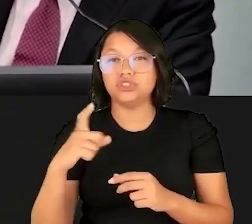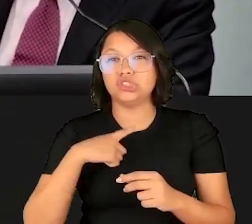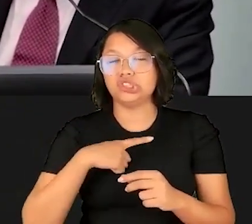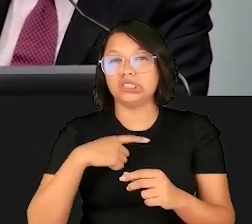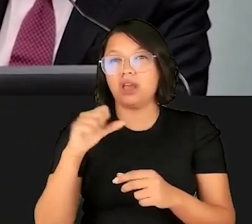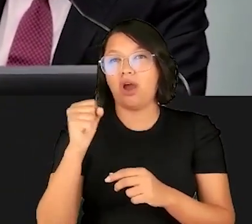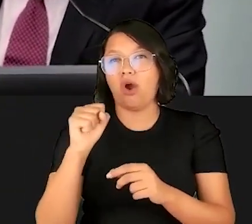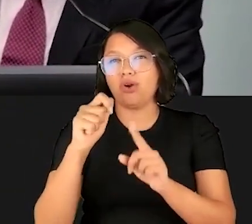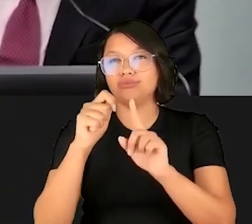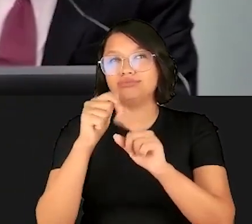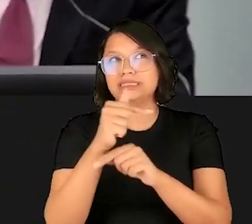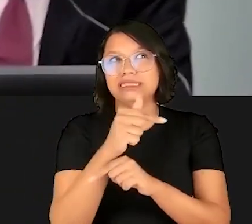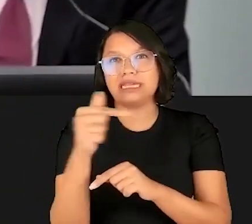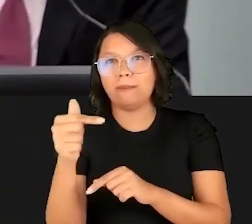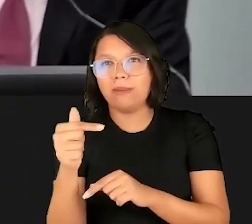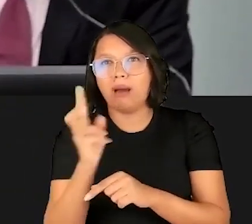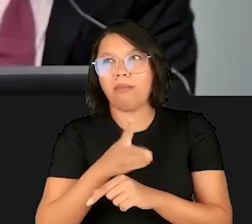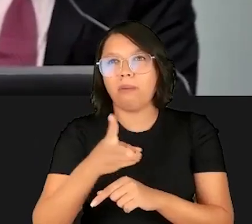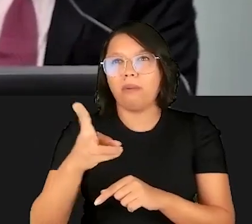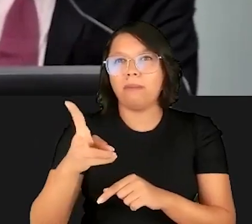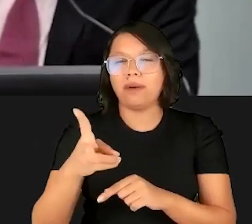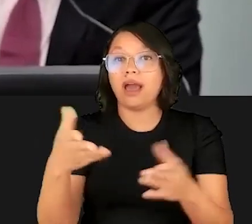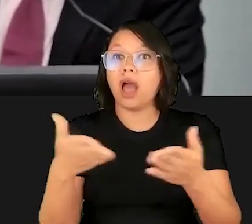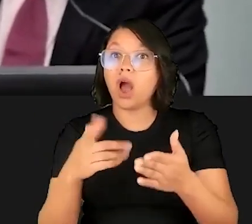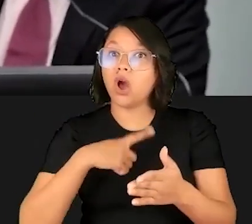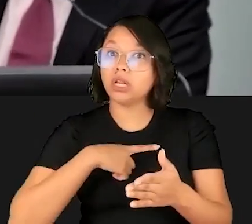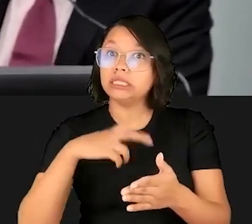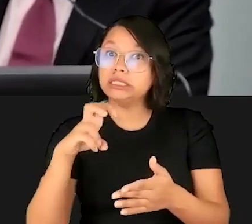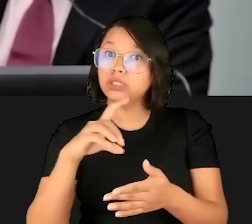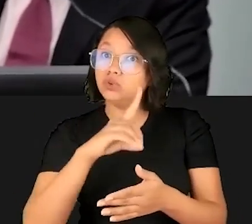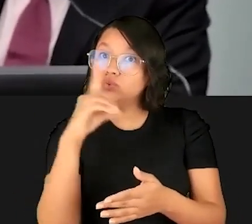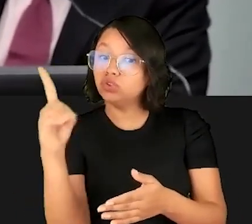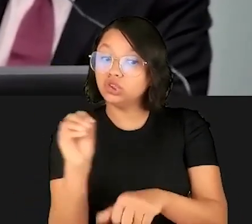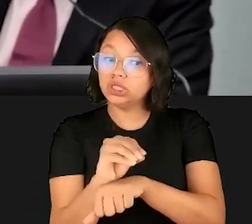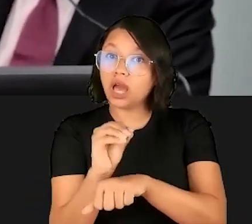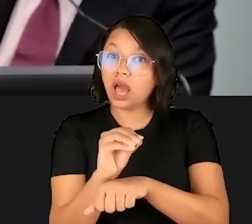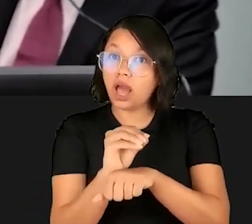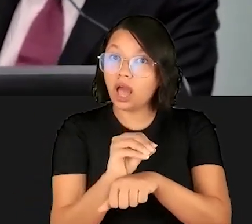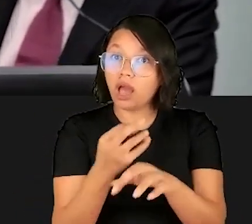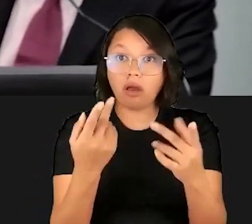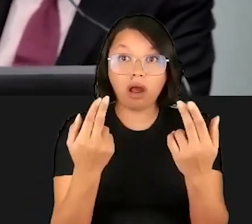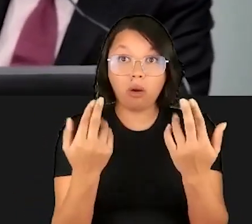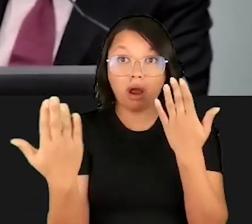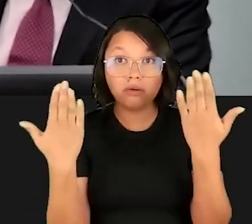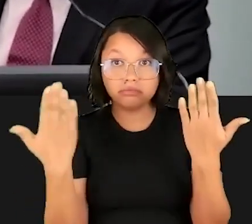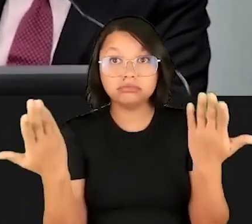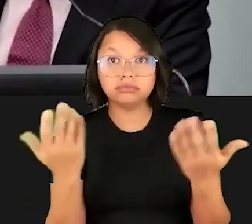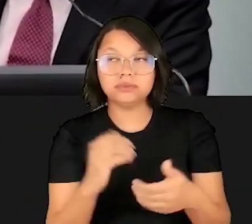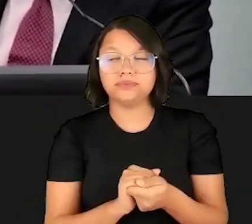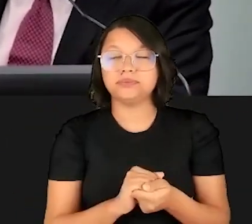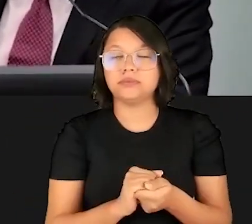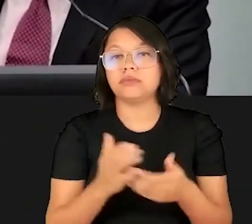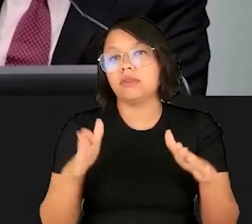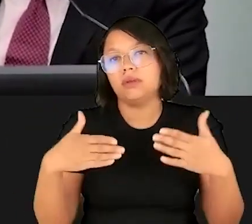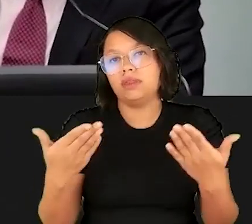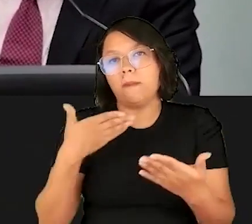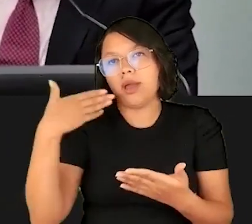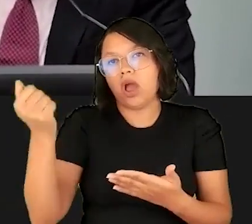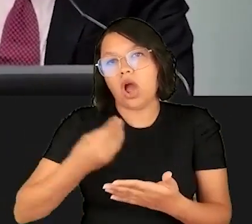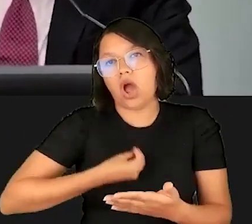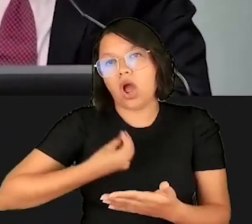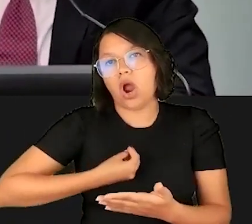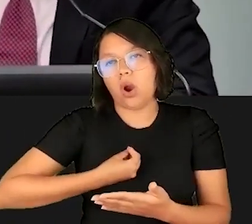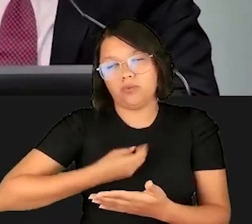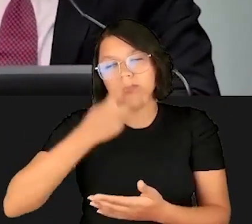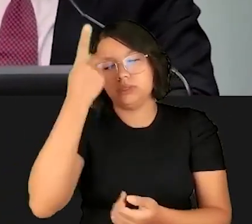que fazem esse mesmo tratamento em 5 dias. Então, um ganho de tempo e de qualidade de vida muito grande para os pacientes. Então, continua havendo